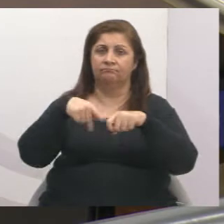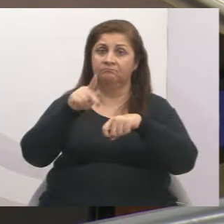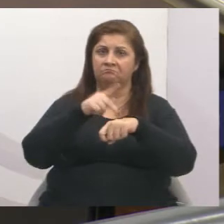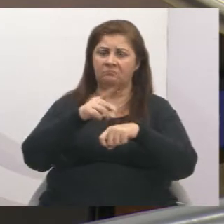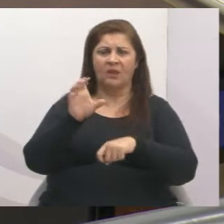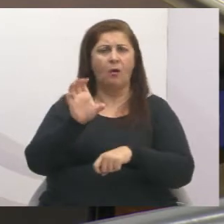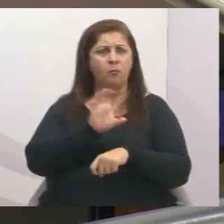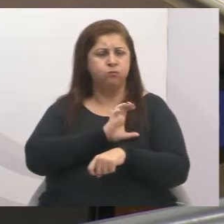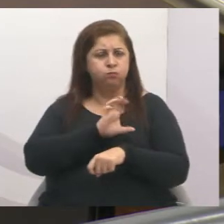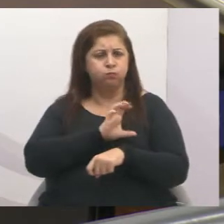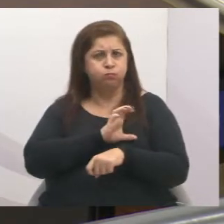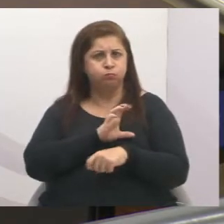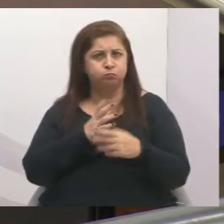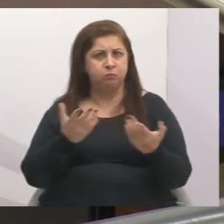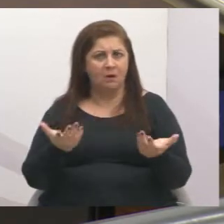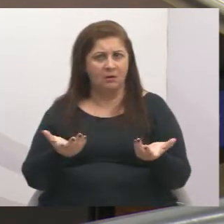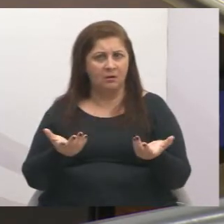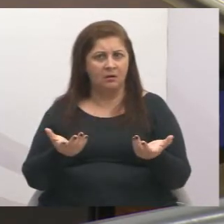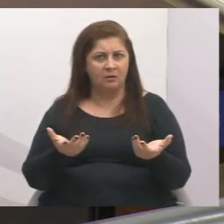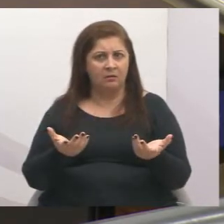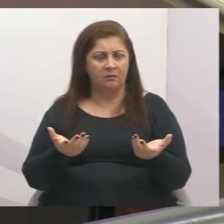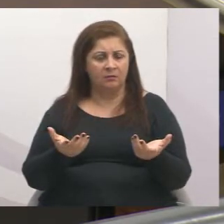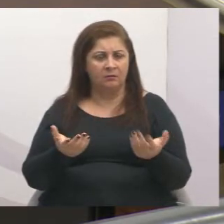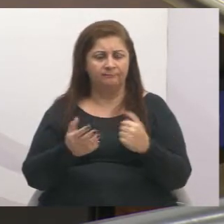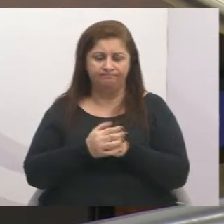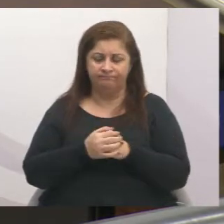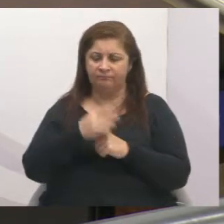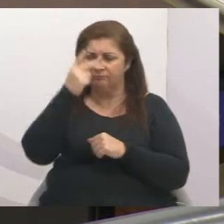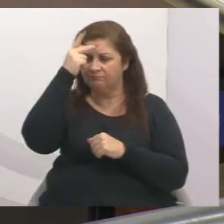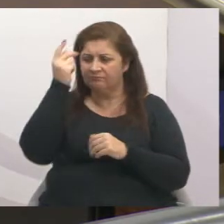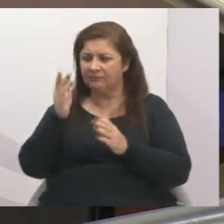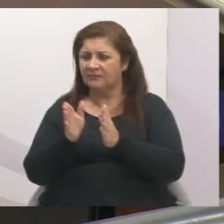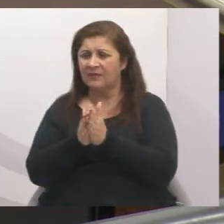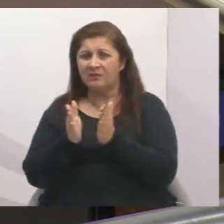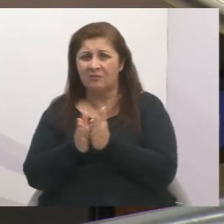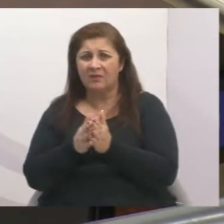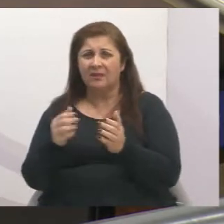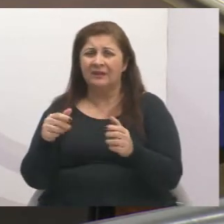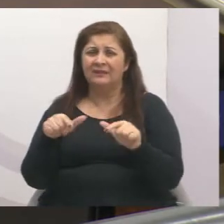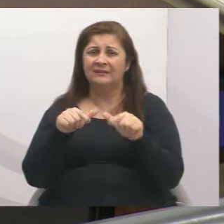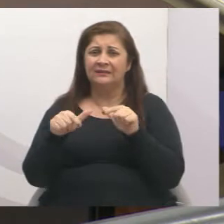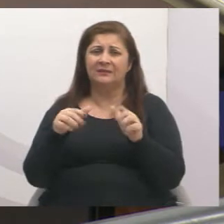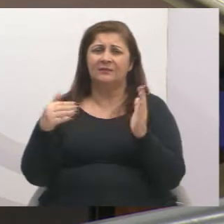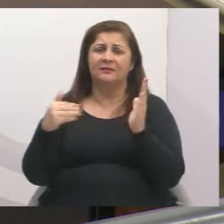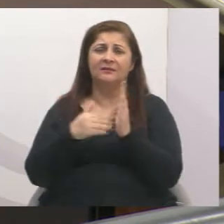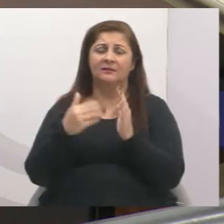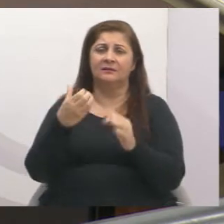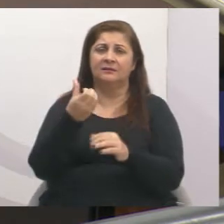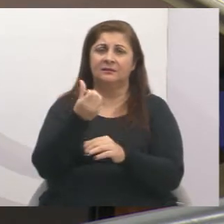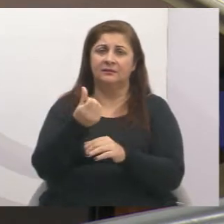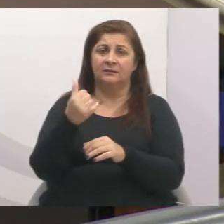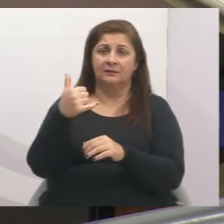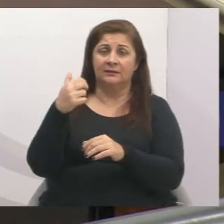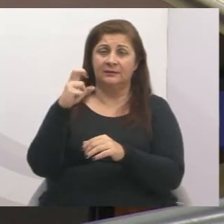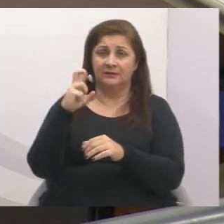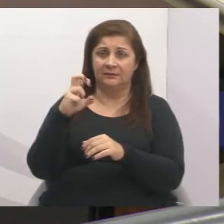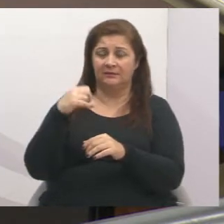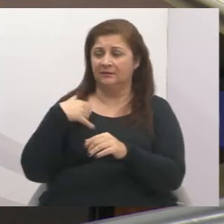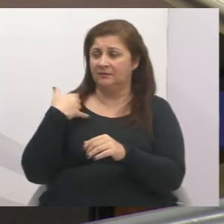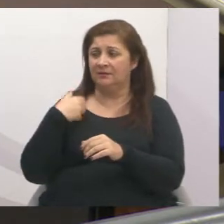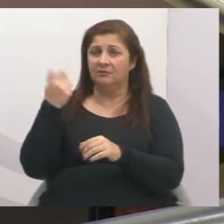rico como esse, a gente tem que condenar as pessoas a trabalharem até 65 anos para ter o direito a